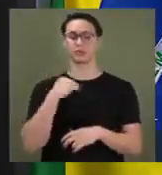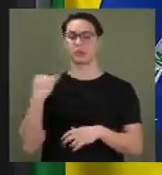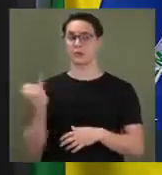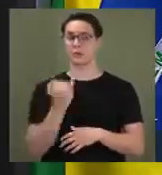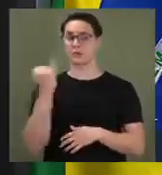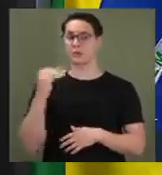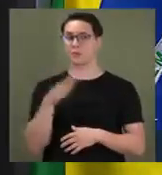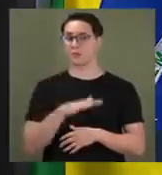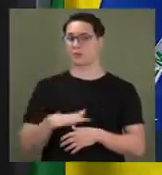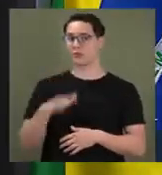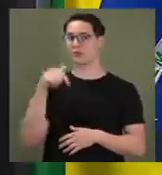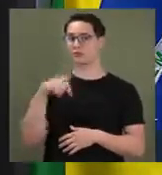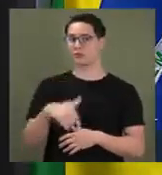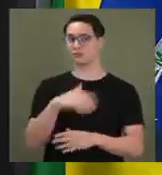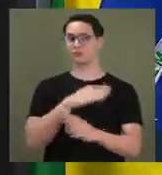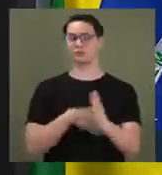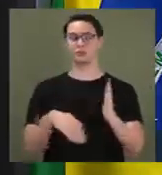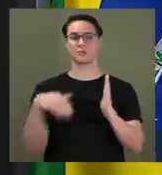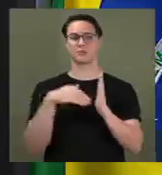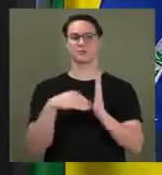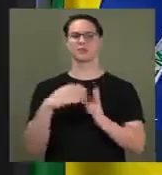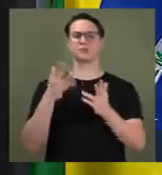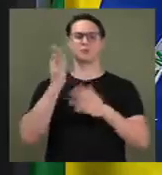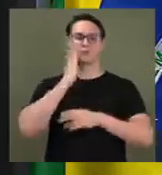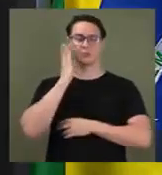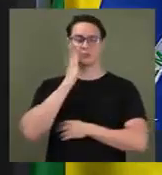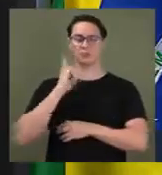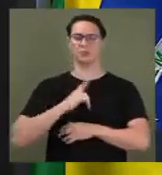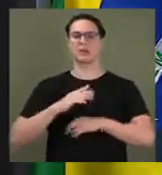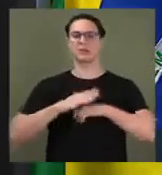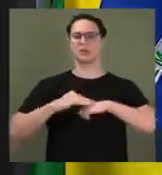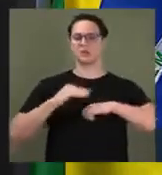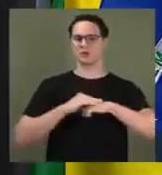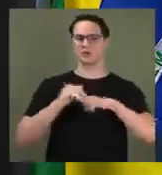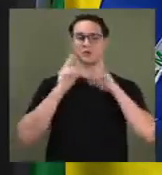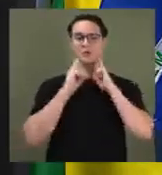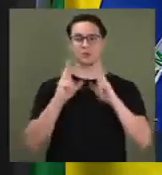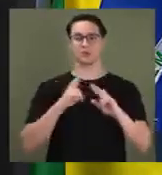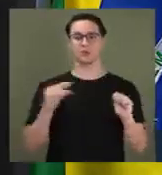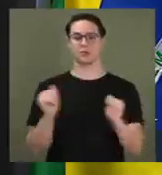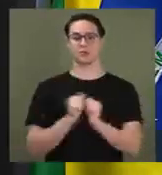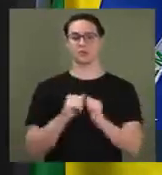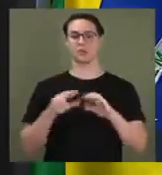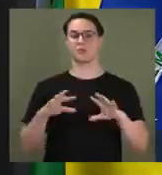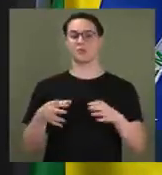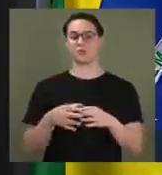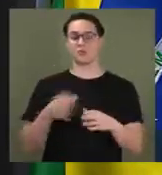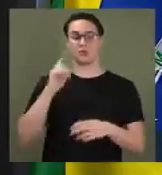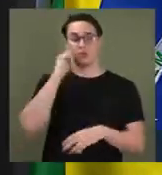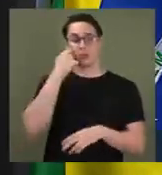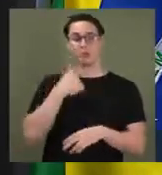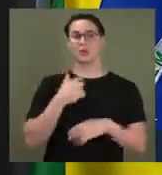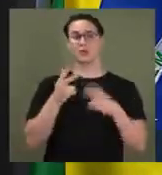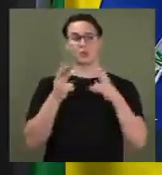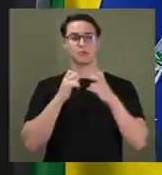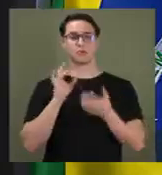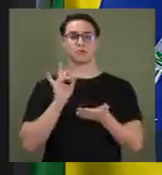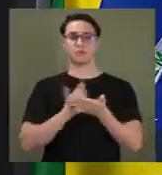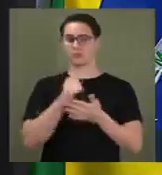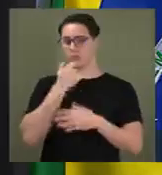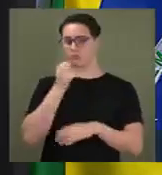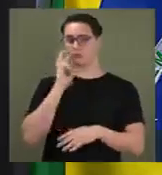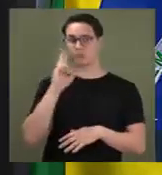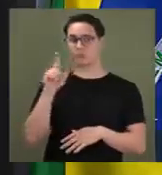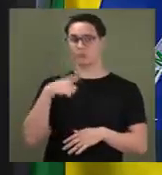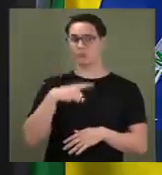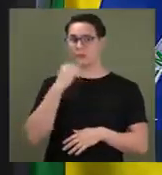Senado. Reconheço o carinho, o respeito que Vossa Excelência tem com a comunidade negra. Reconheço que Vossa Excelência disse